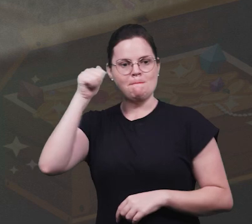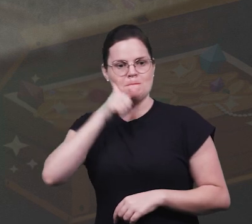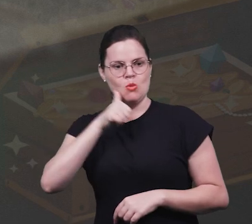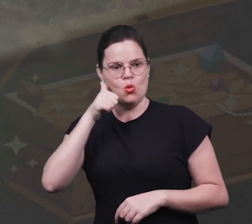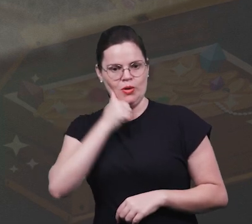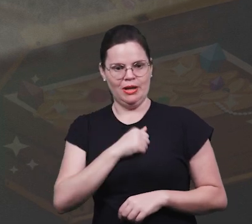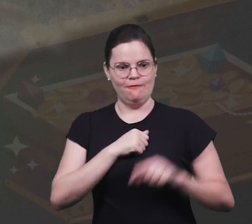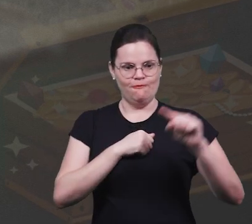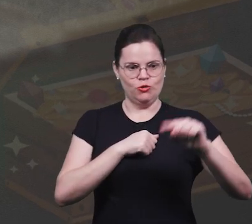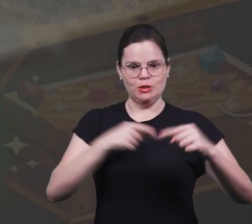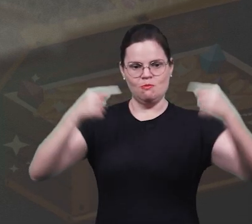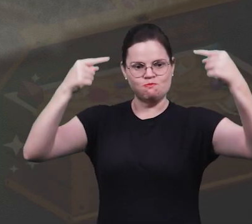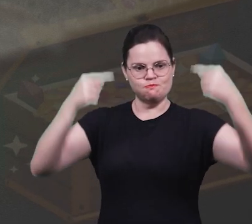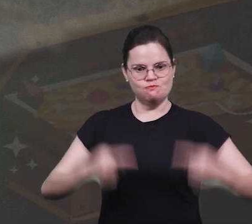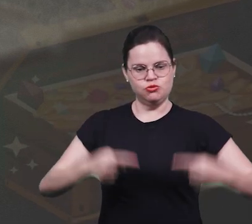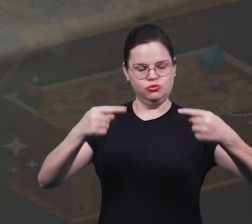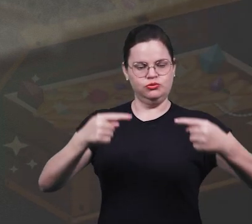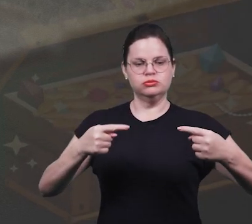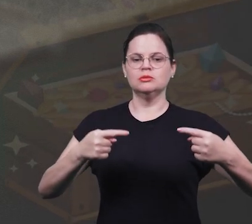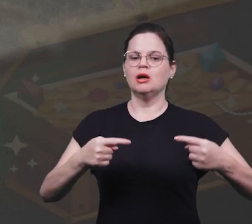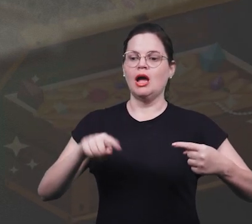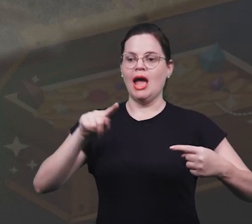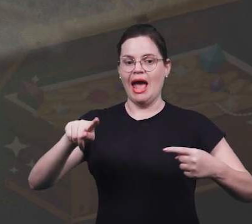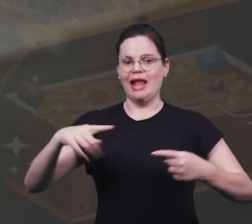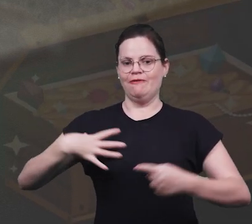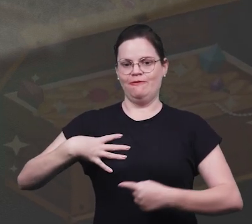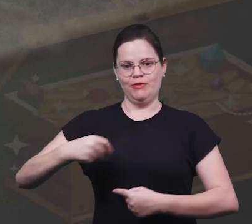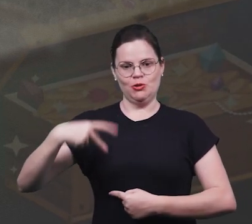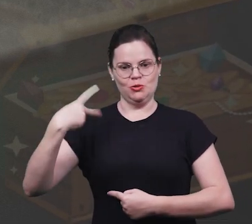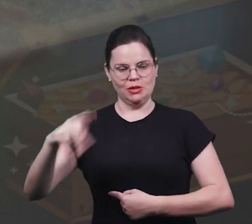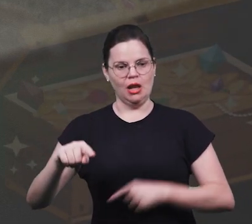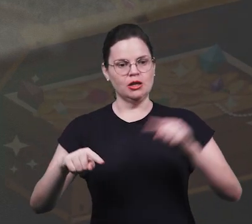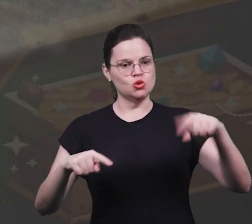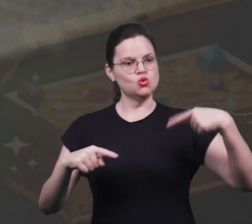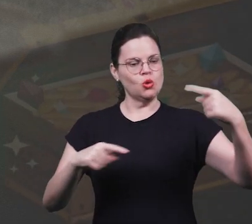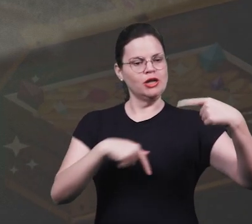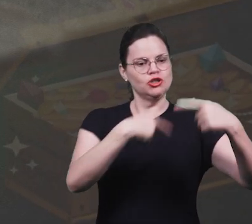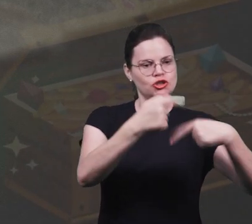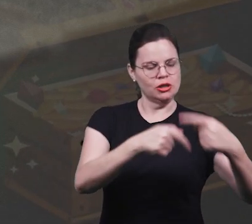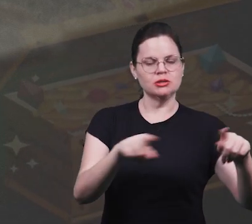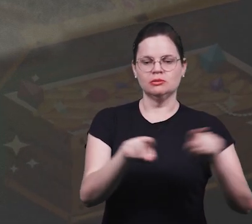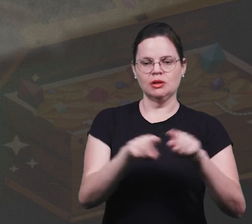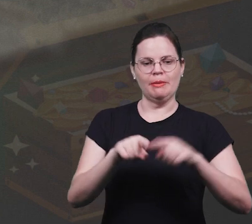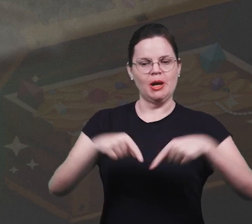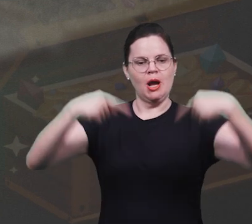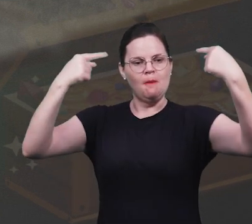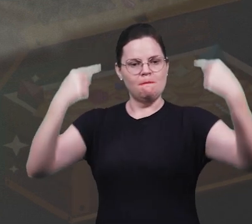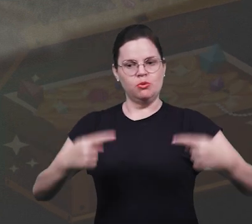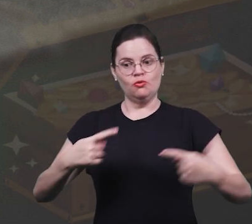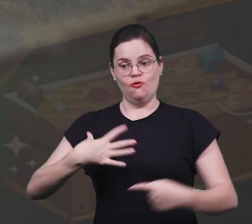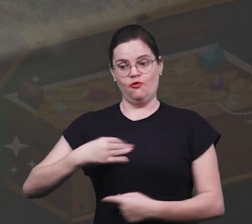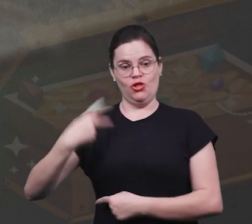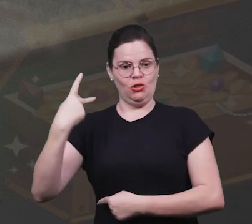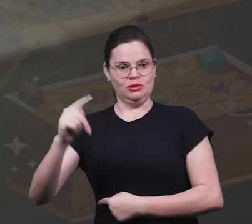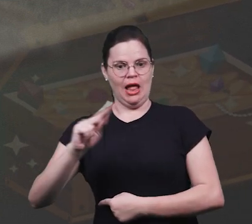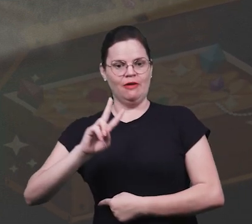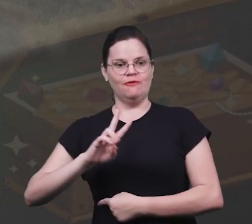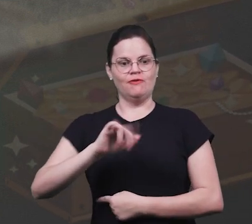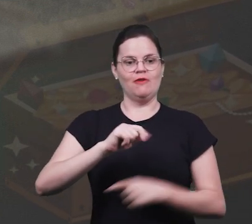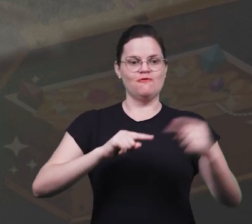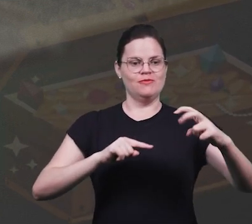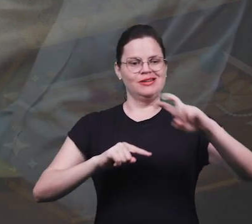entre a tua semente e a sua semente. Esta te ferirá a cabeça, e tu lhe ferirás